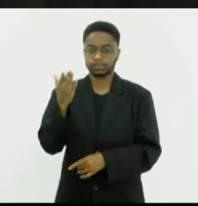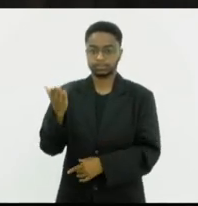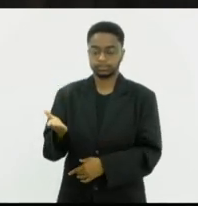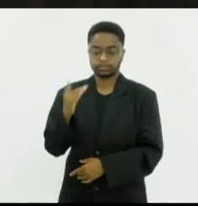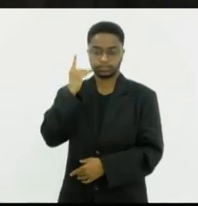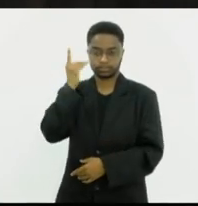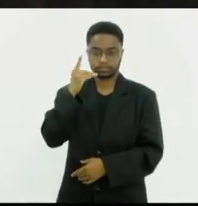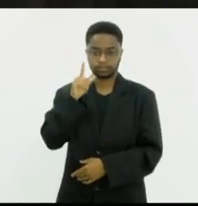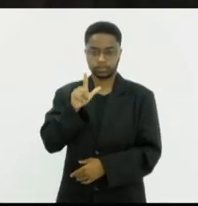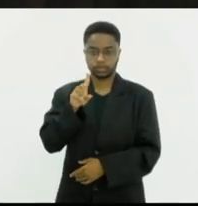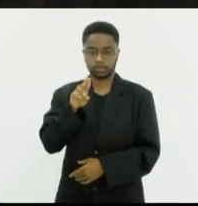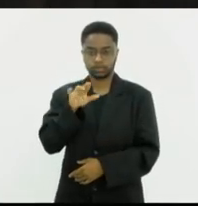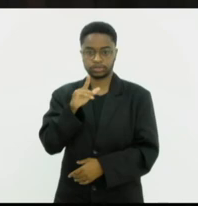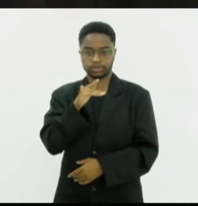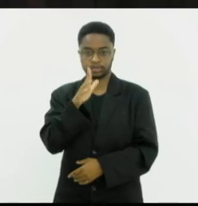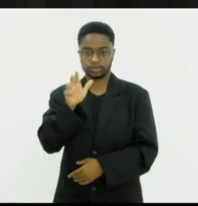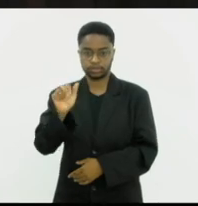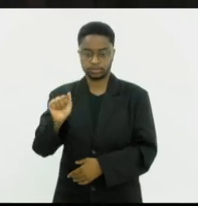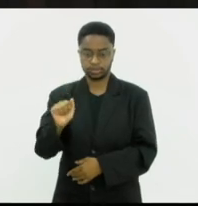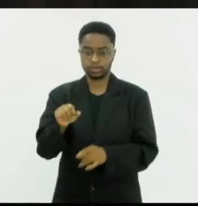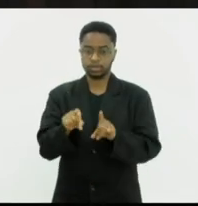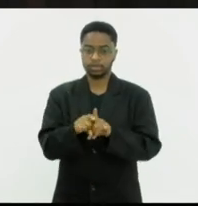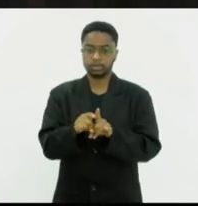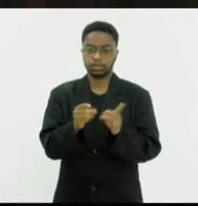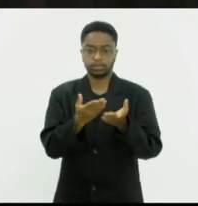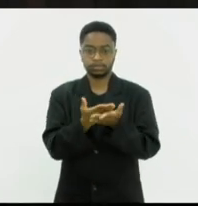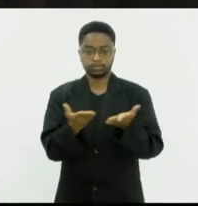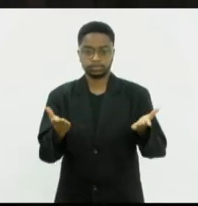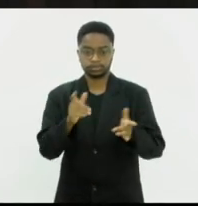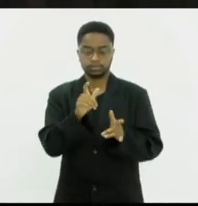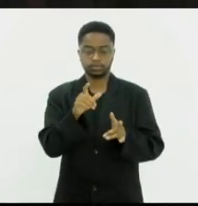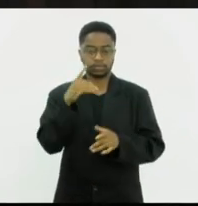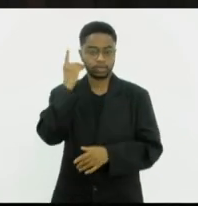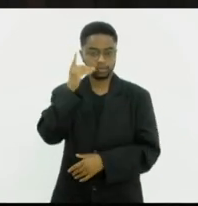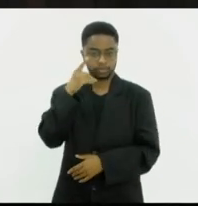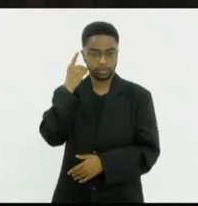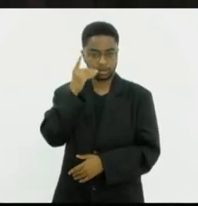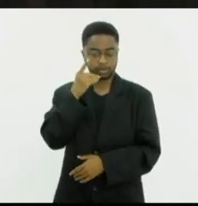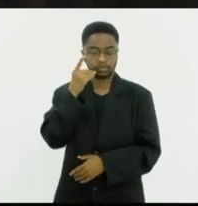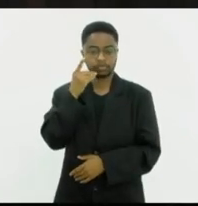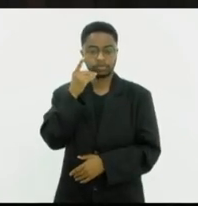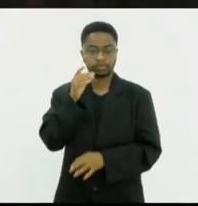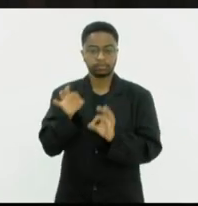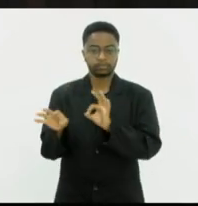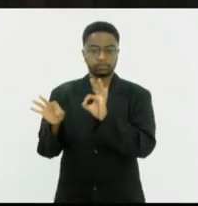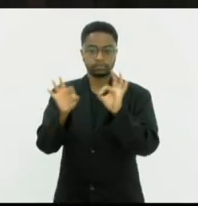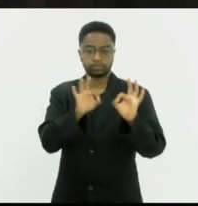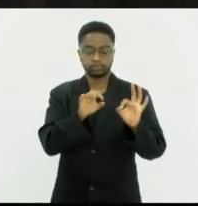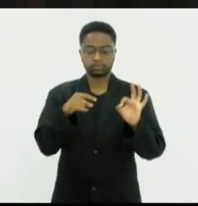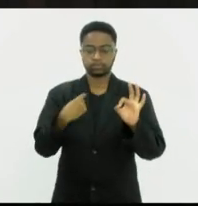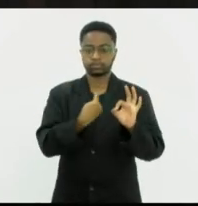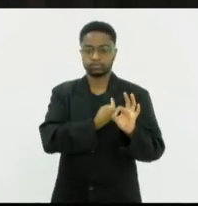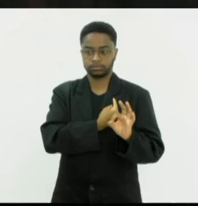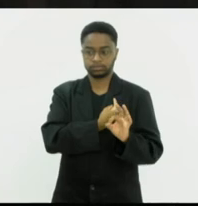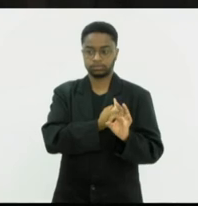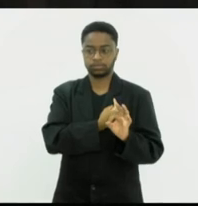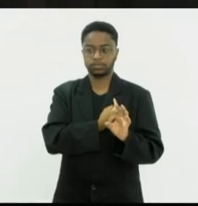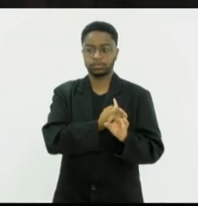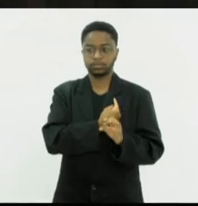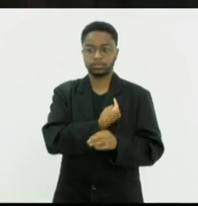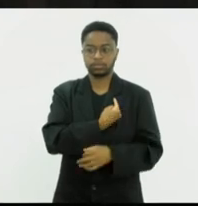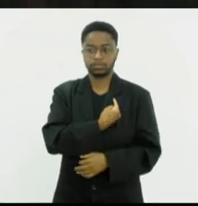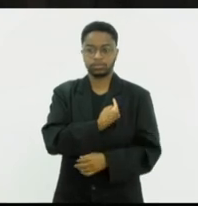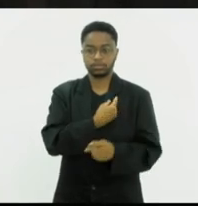deputada Lucinha, senhoras e senhores deputados que nos assistem de